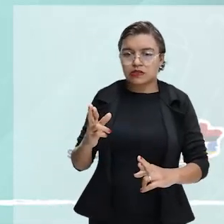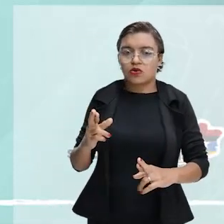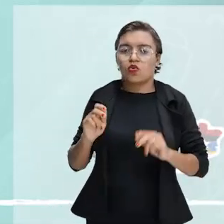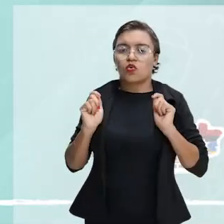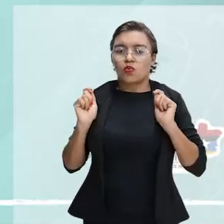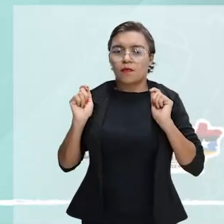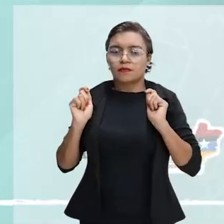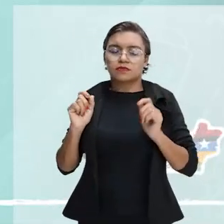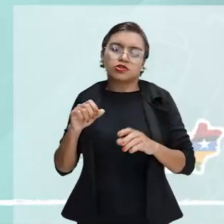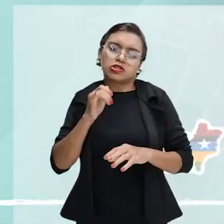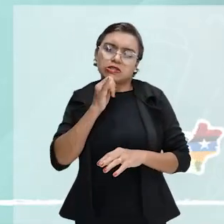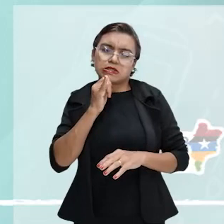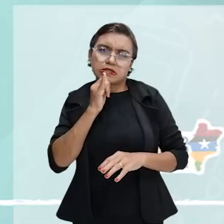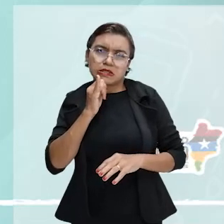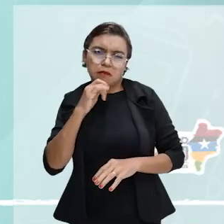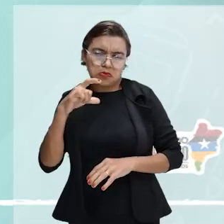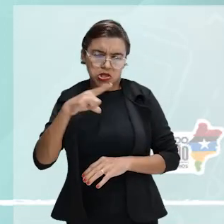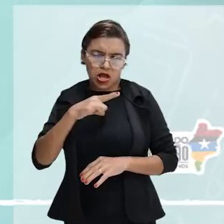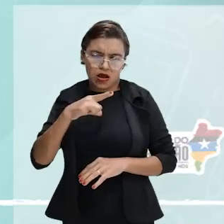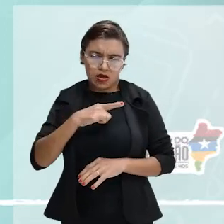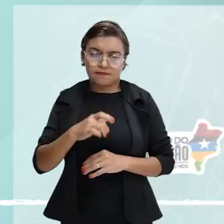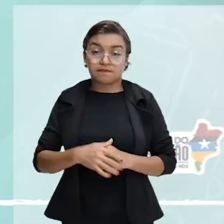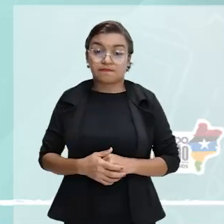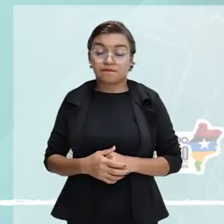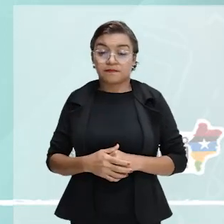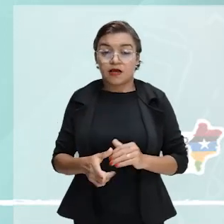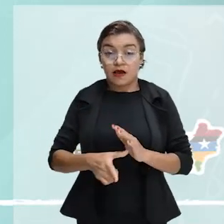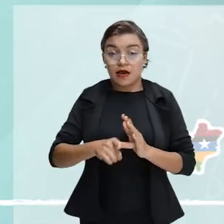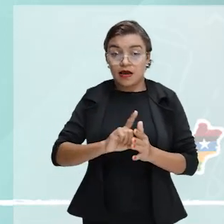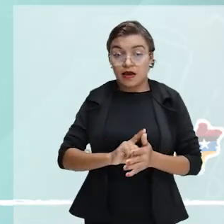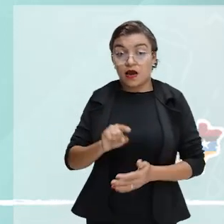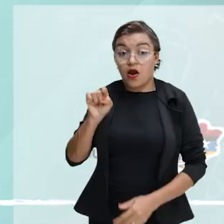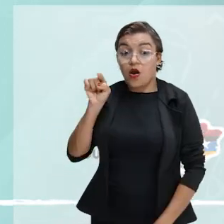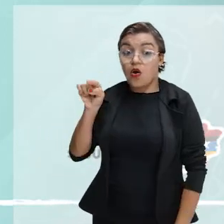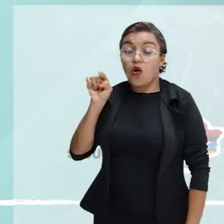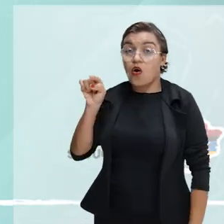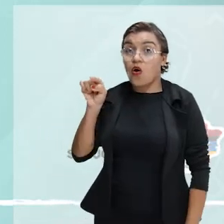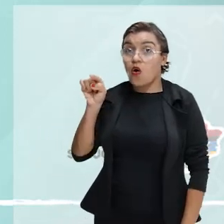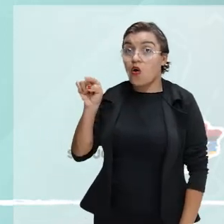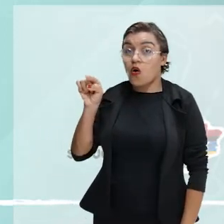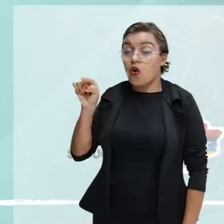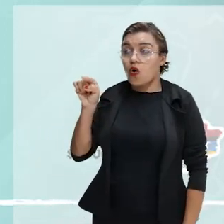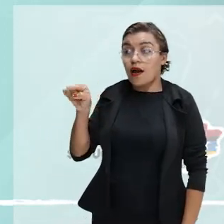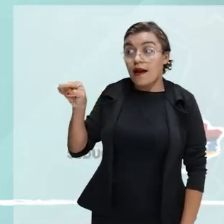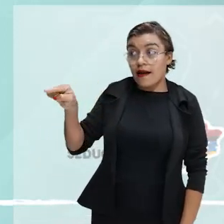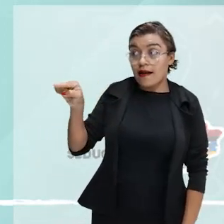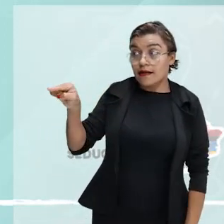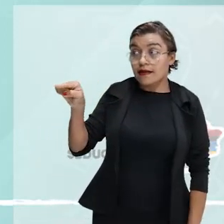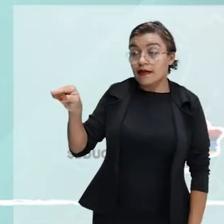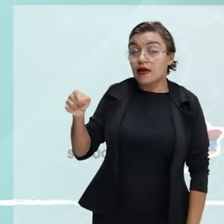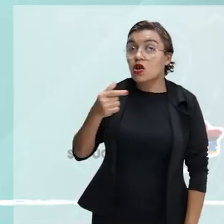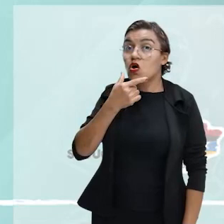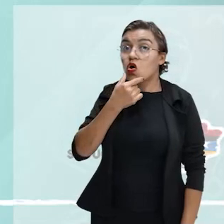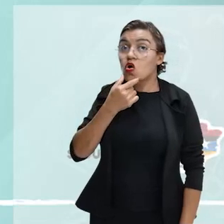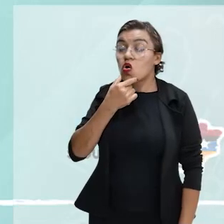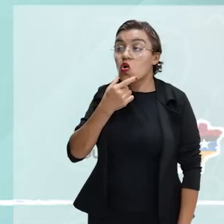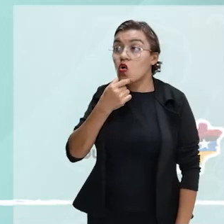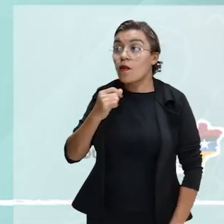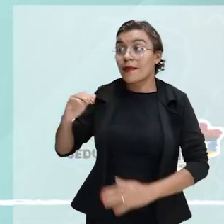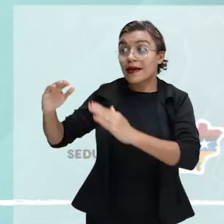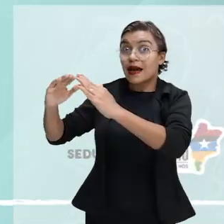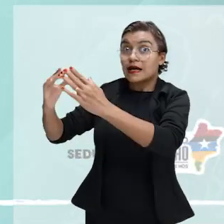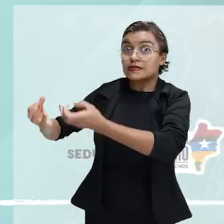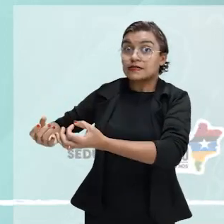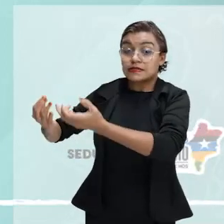os antecedentes. Aí eu tenho aqui, ó. Aquele homem cuja casa foi incendiada partiu. A casa de